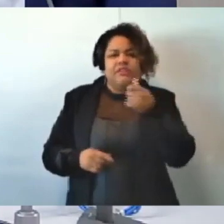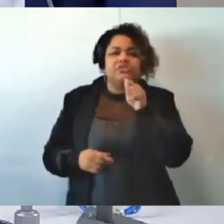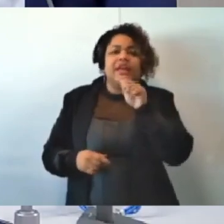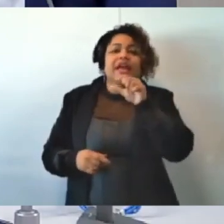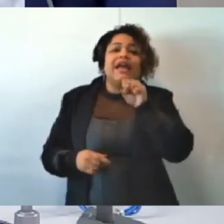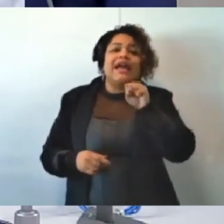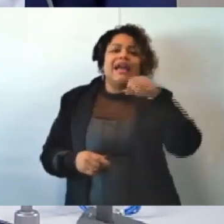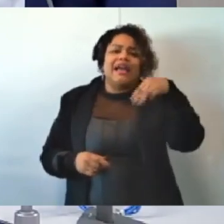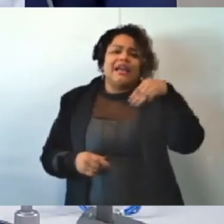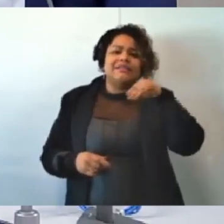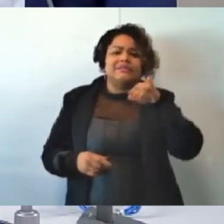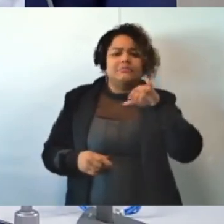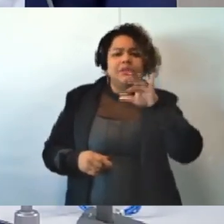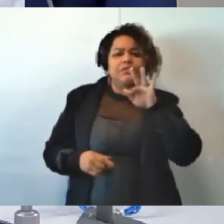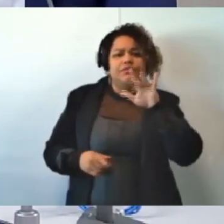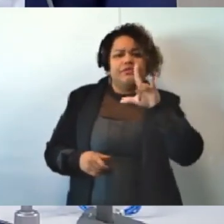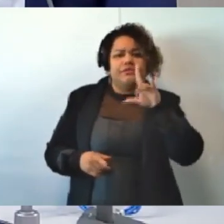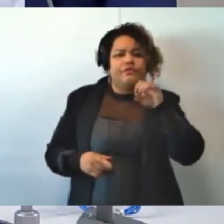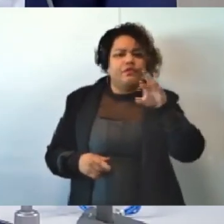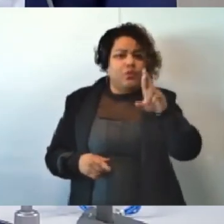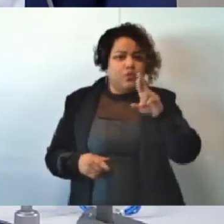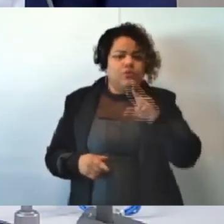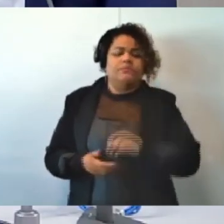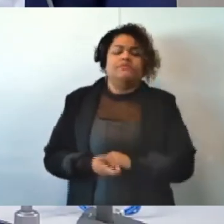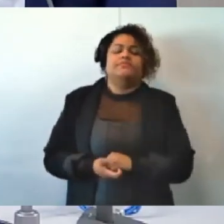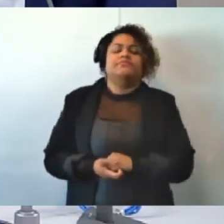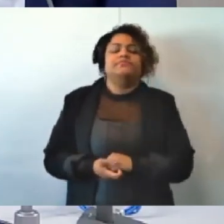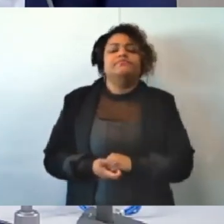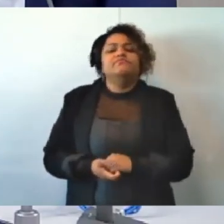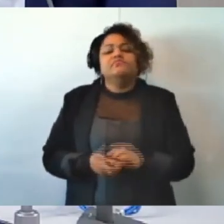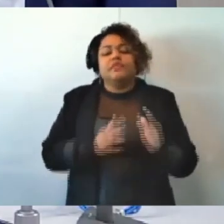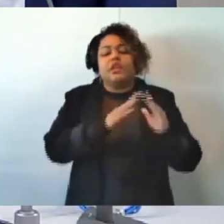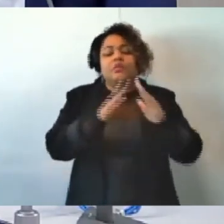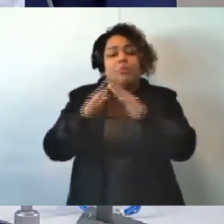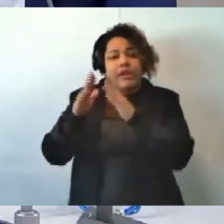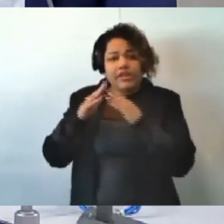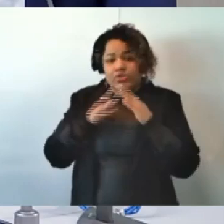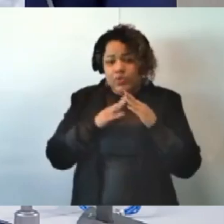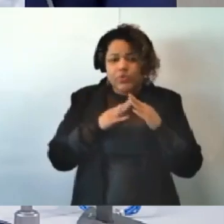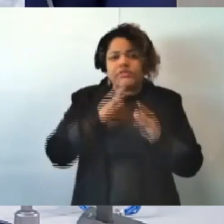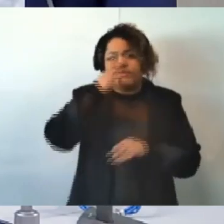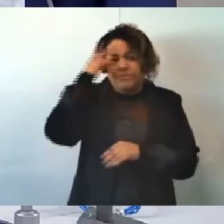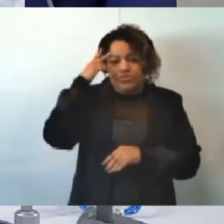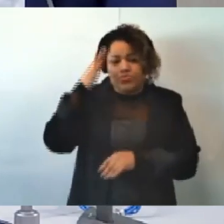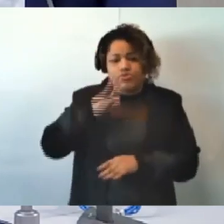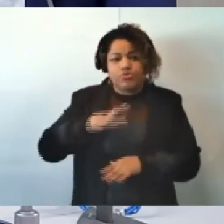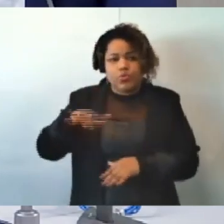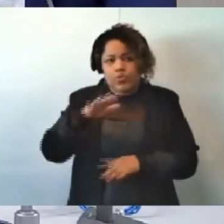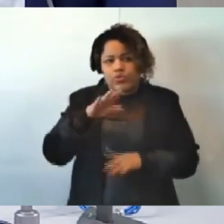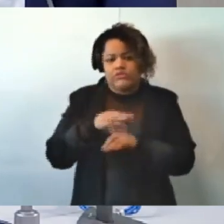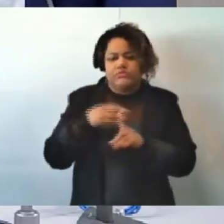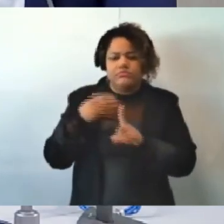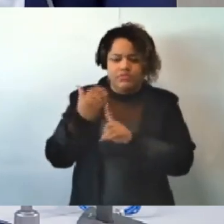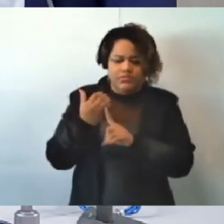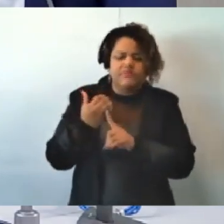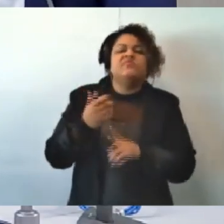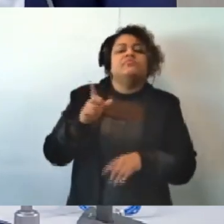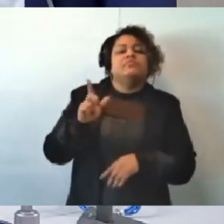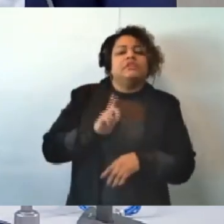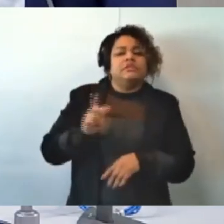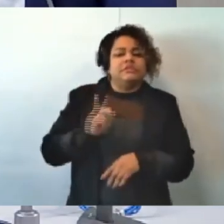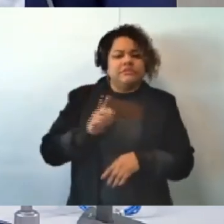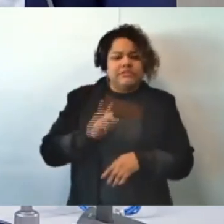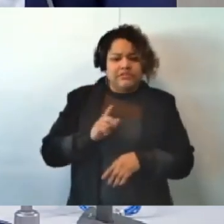Prezados moradores e membros da comunidade, estamos enfrentando desafios significativos com o projeto da